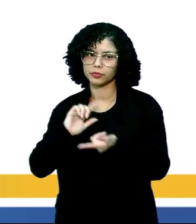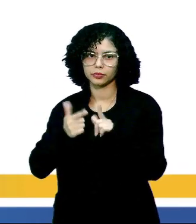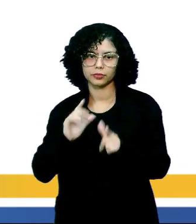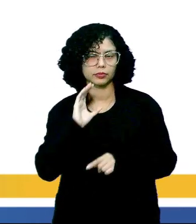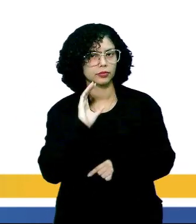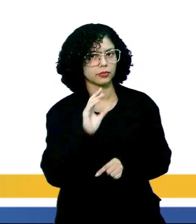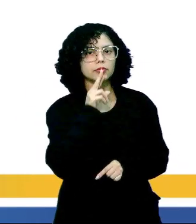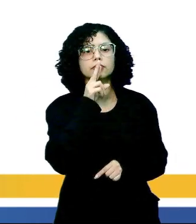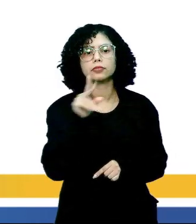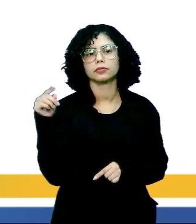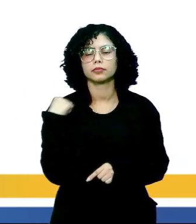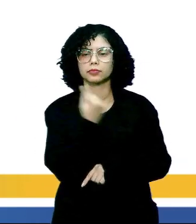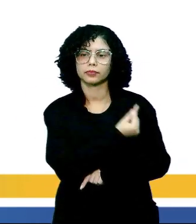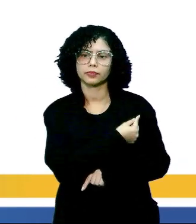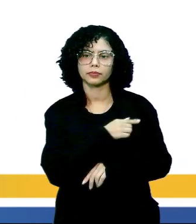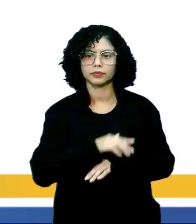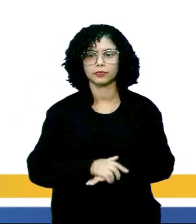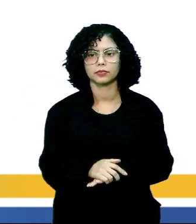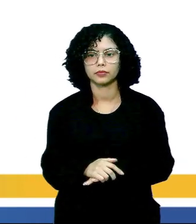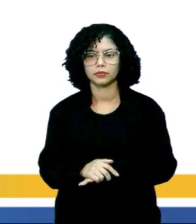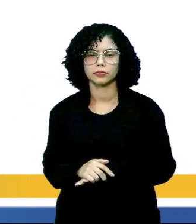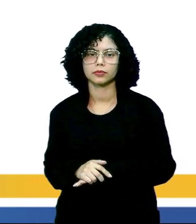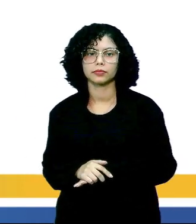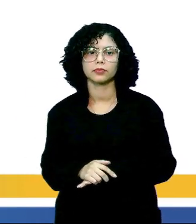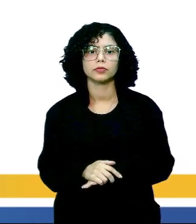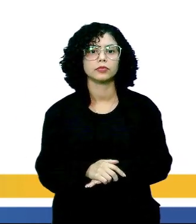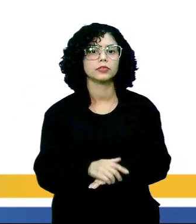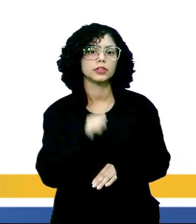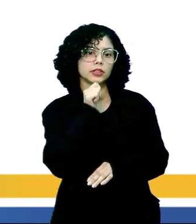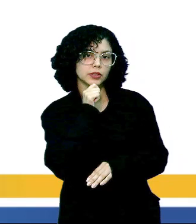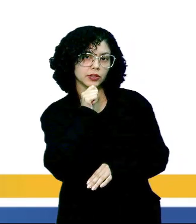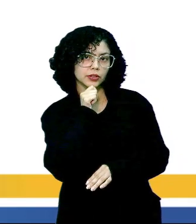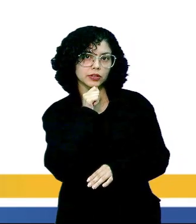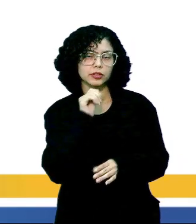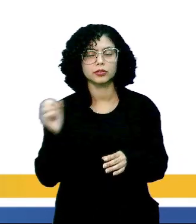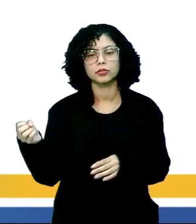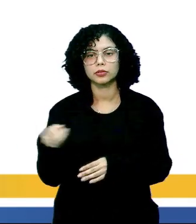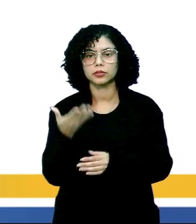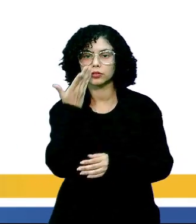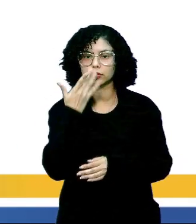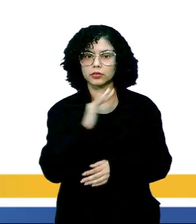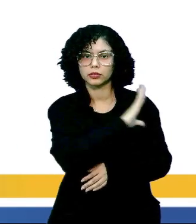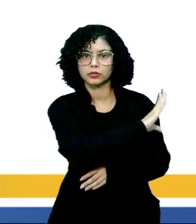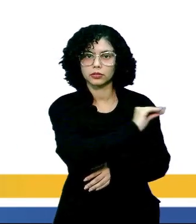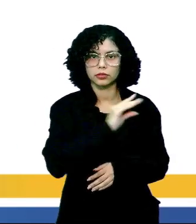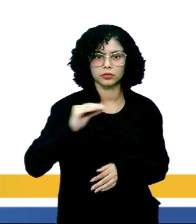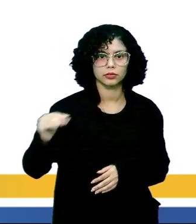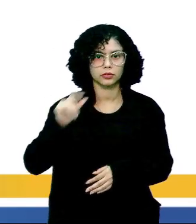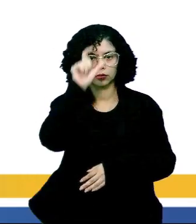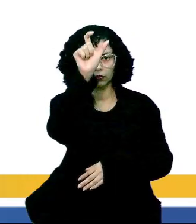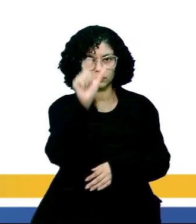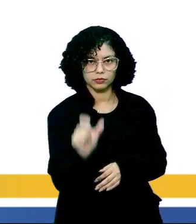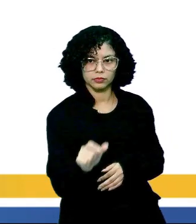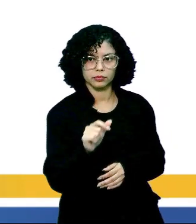letra C é a nossa resposta, formação da personalidade dos adolescentes.